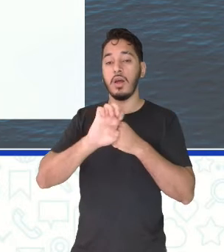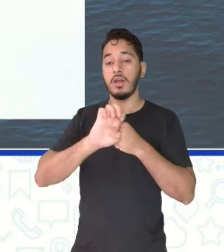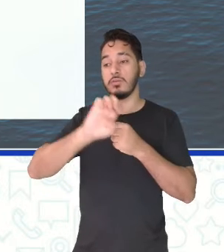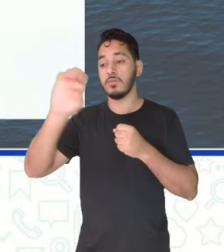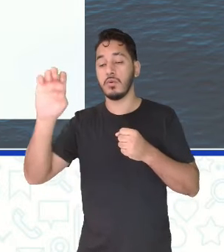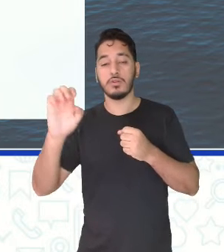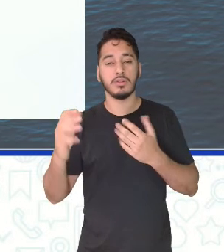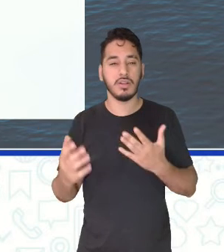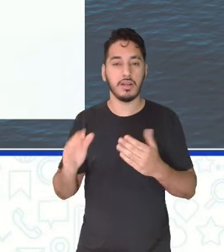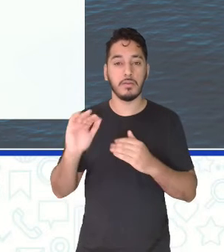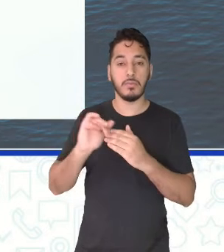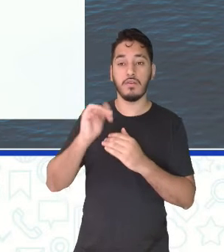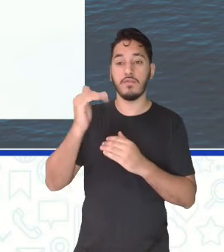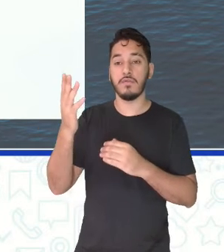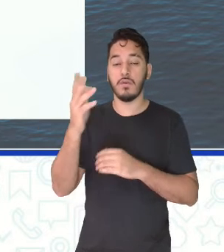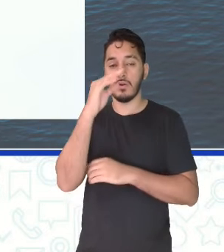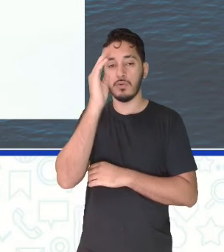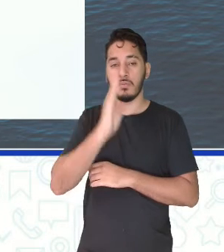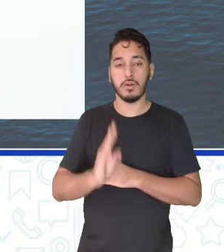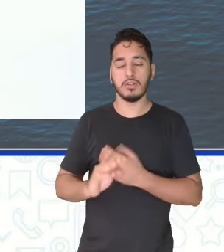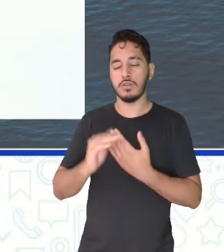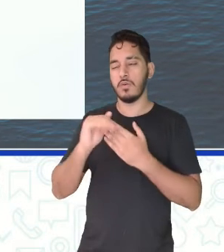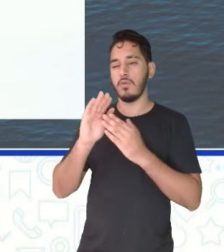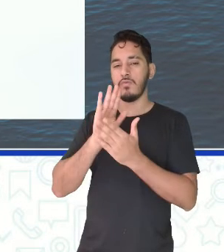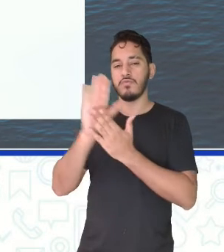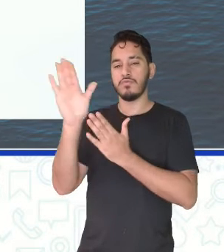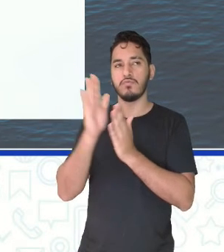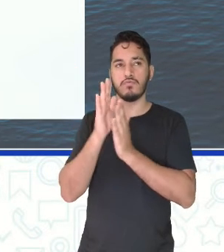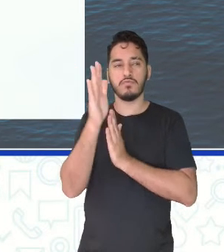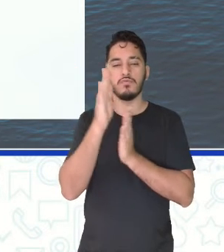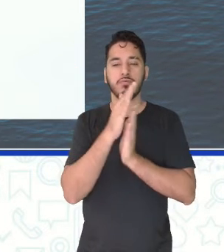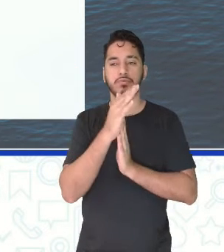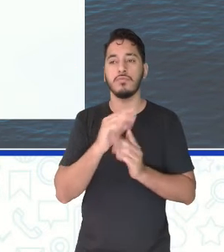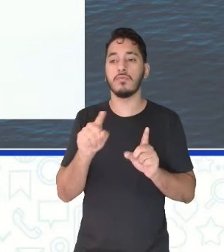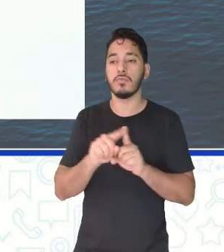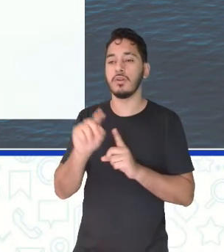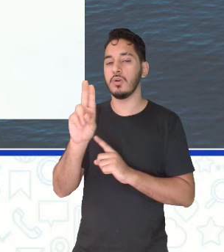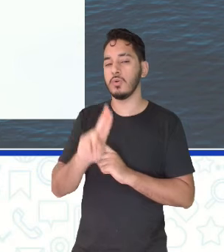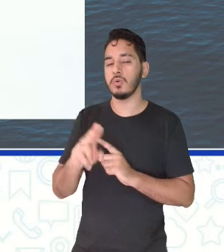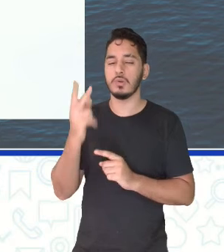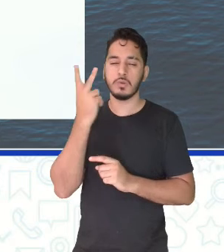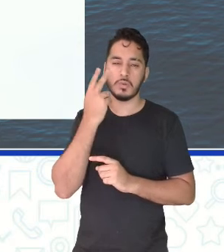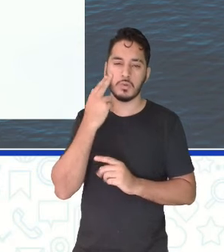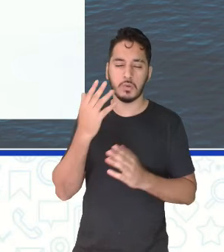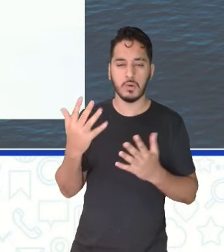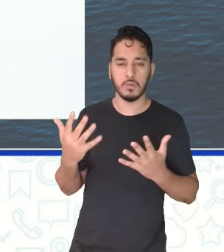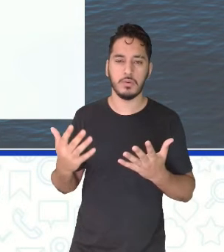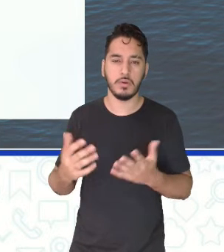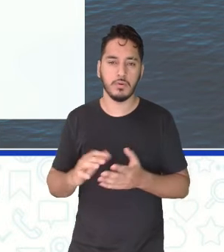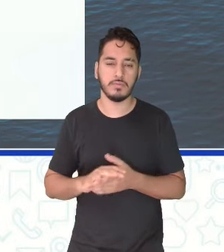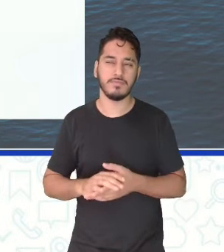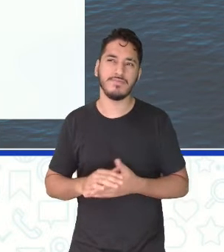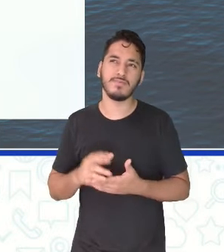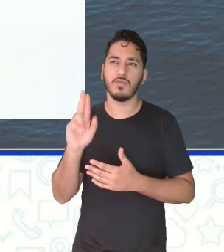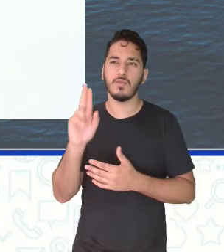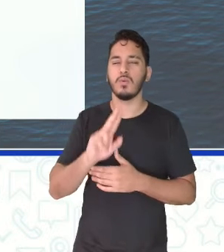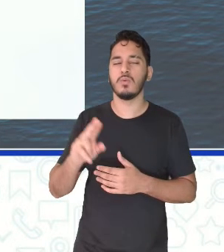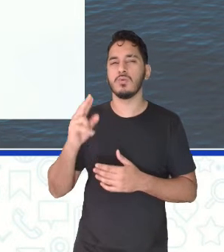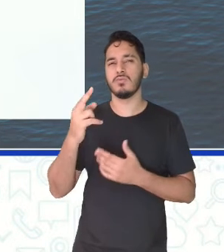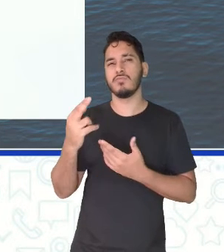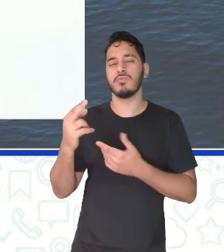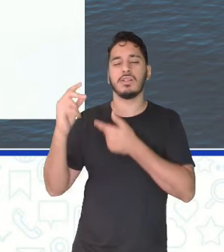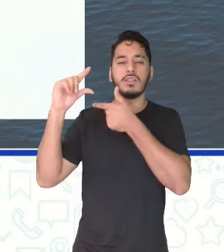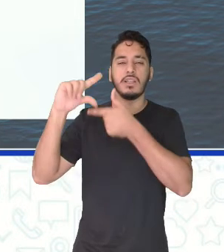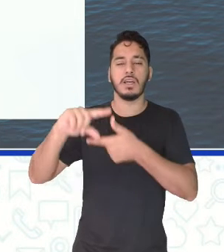né, produzidos para fora do Brasil, tá? E os usos tradicionais. Os usos tradicionais, não necessariamente a gente